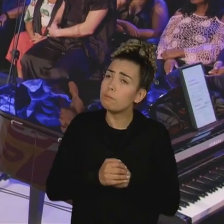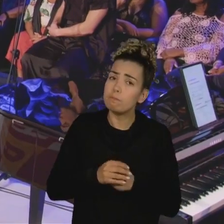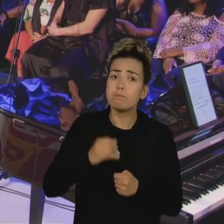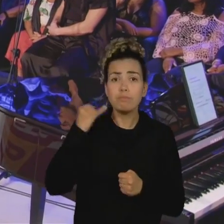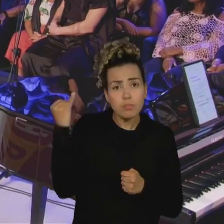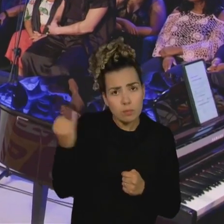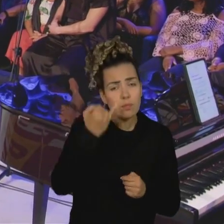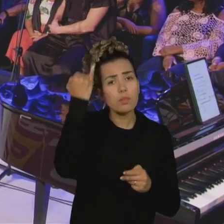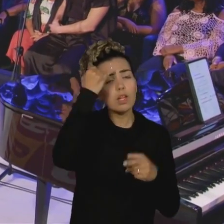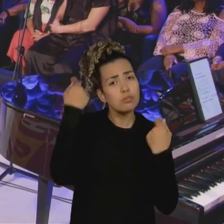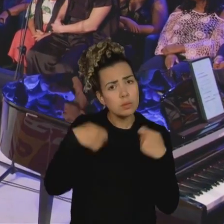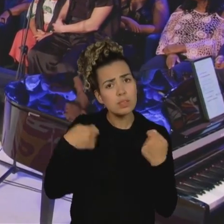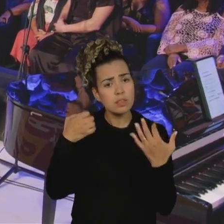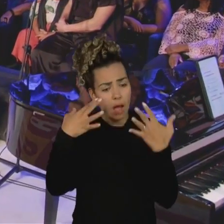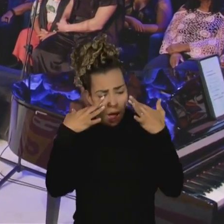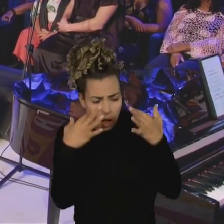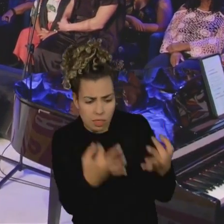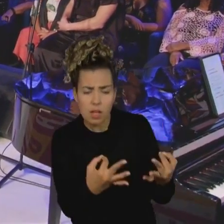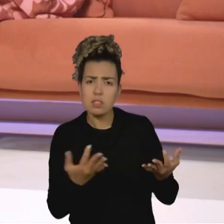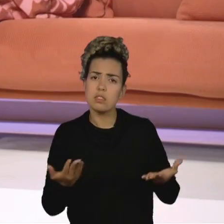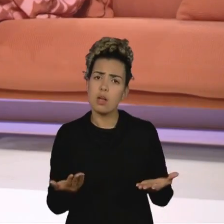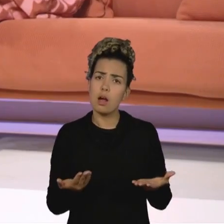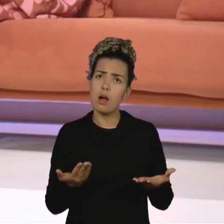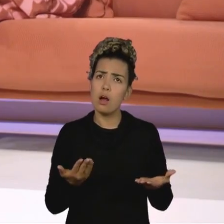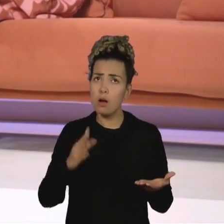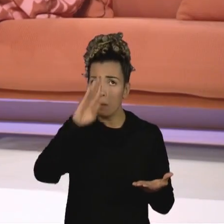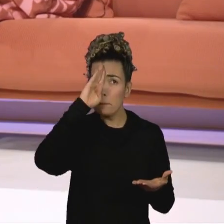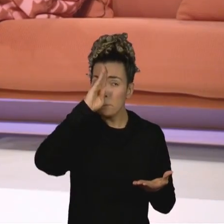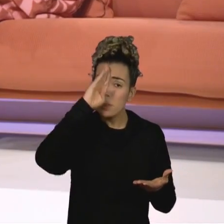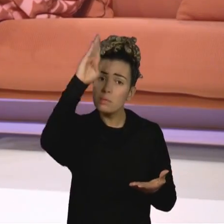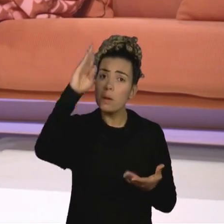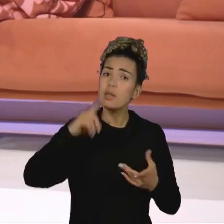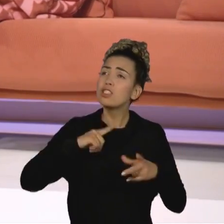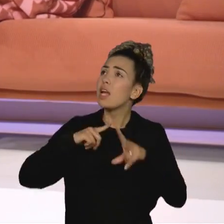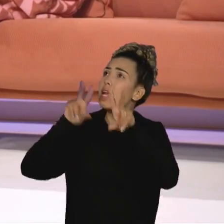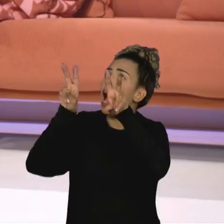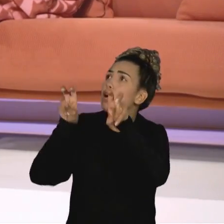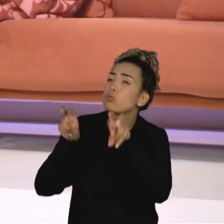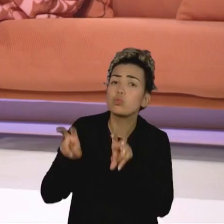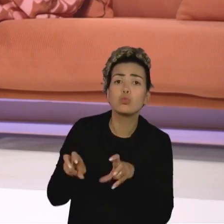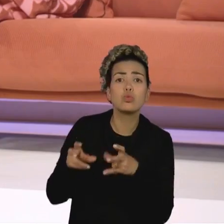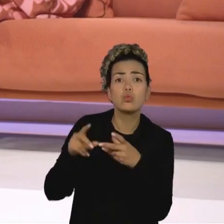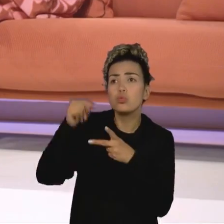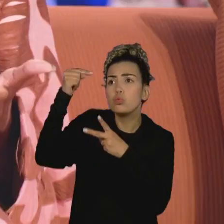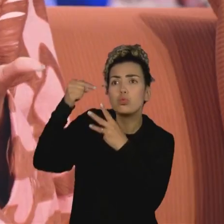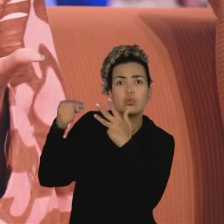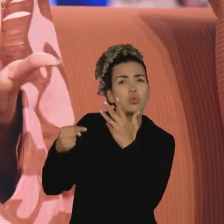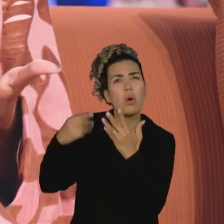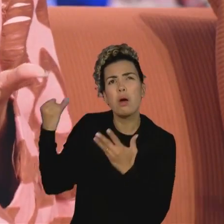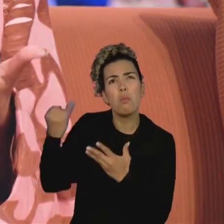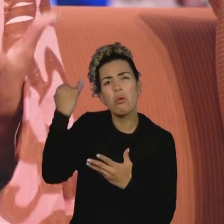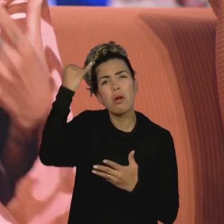mais atenção, com mais carinho, gente, a assuntos mais importantes, sabe? Não é só a